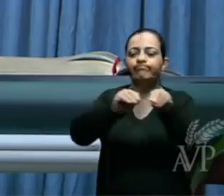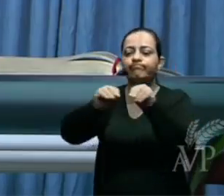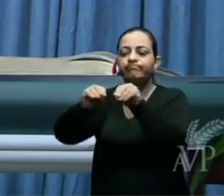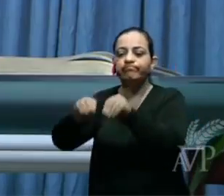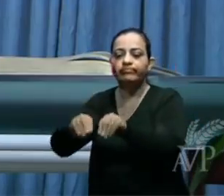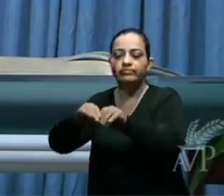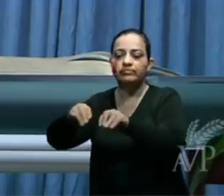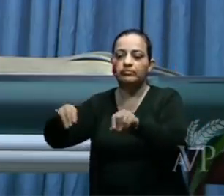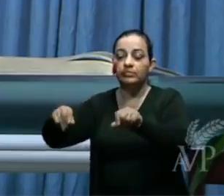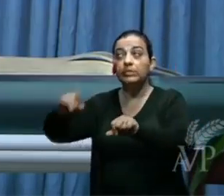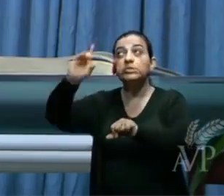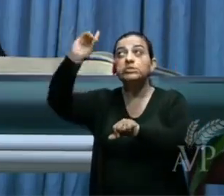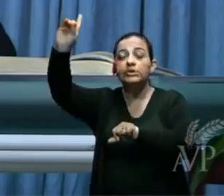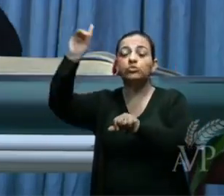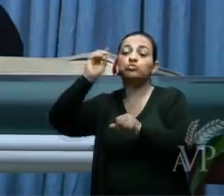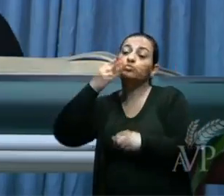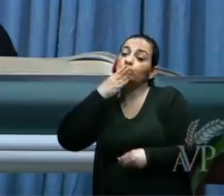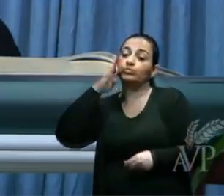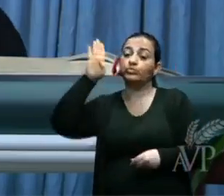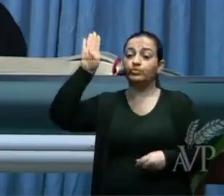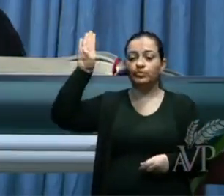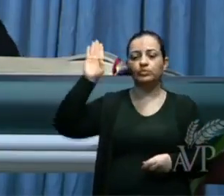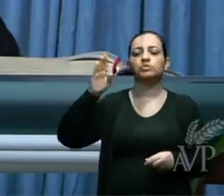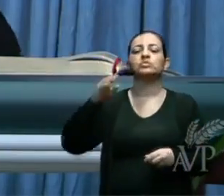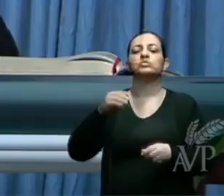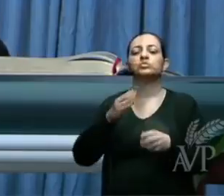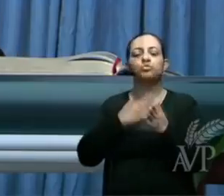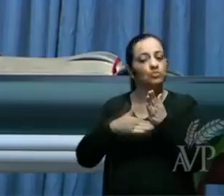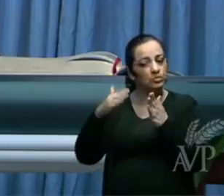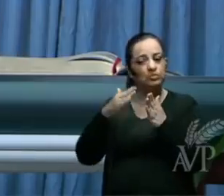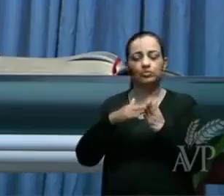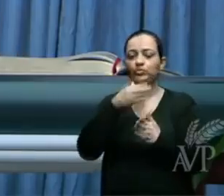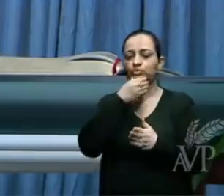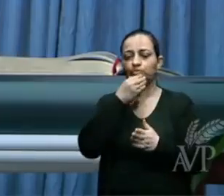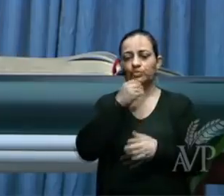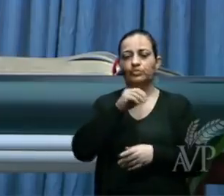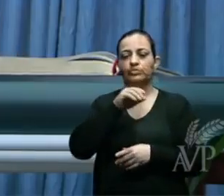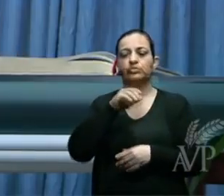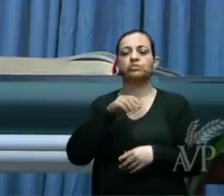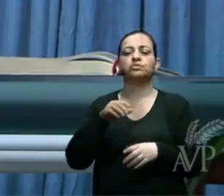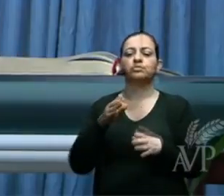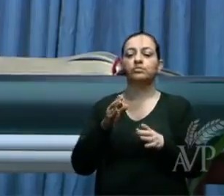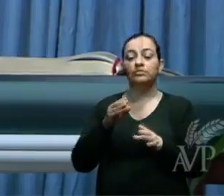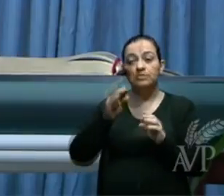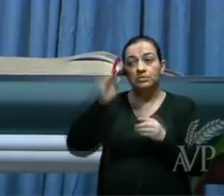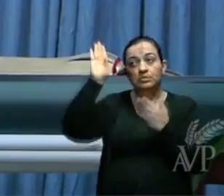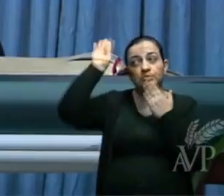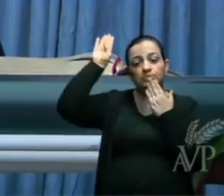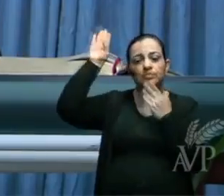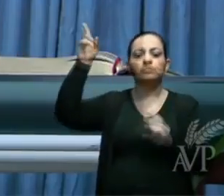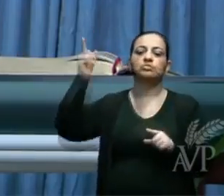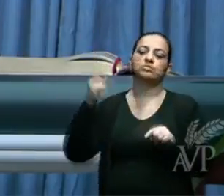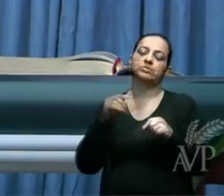terra deus prometeu abraão as ats ea jacó deseja que